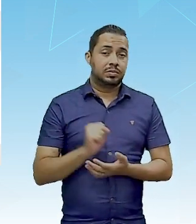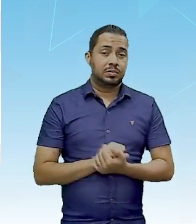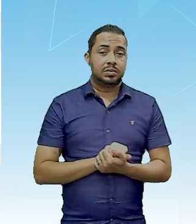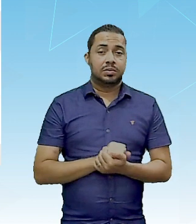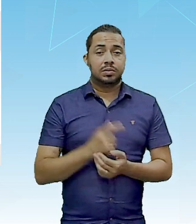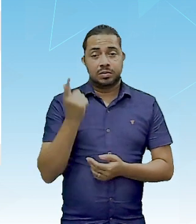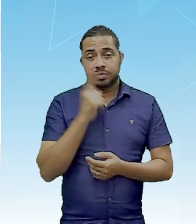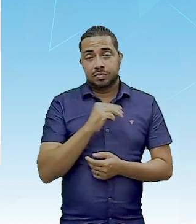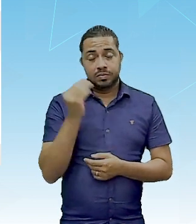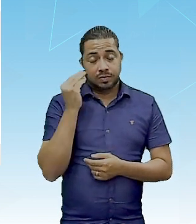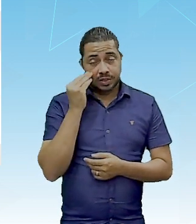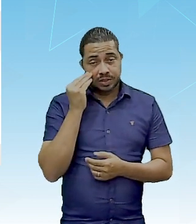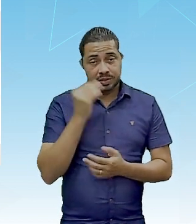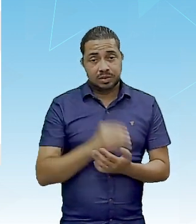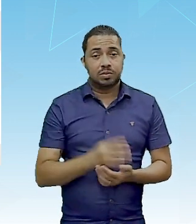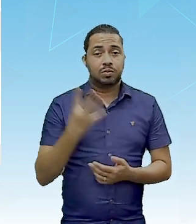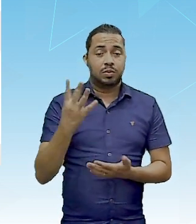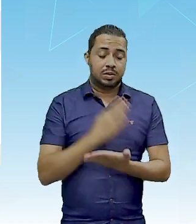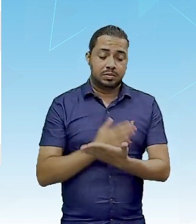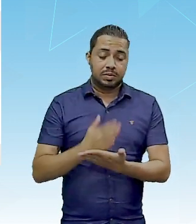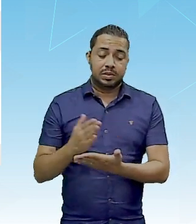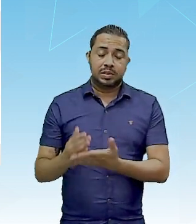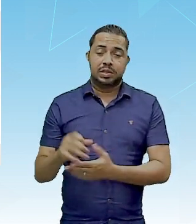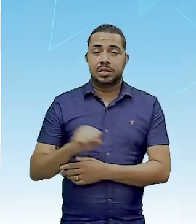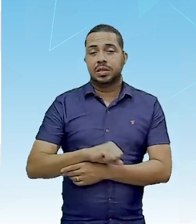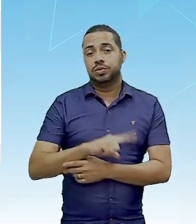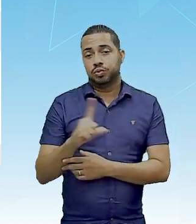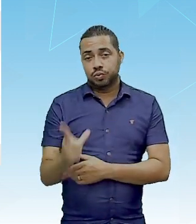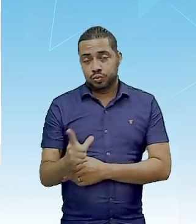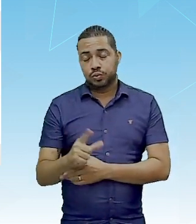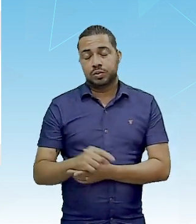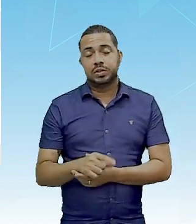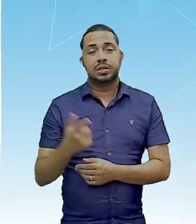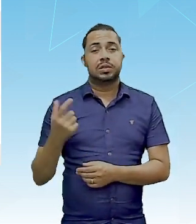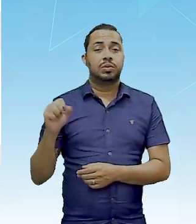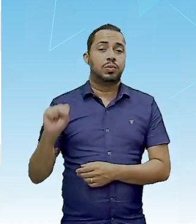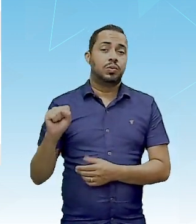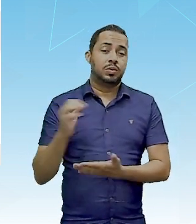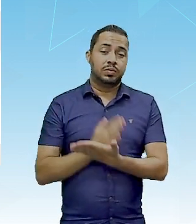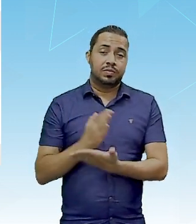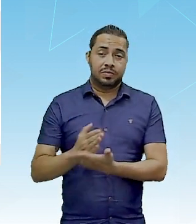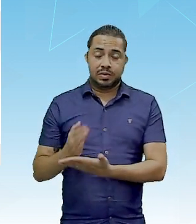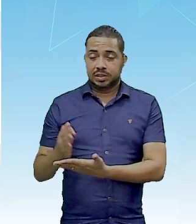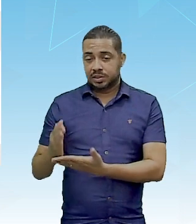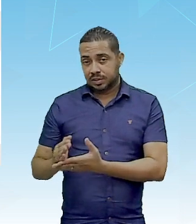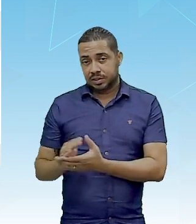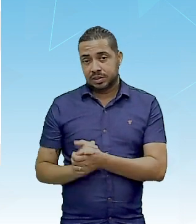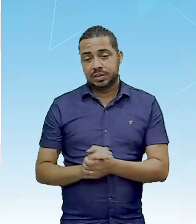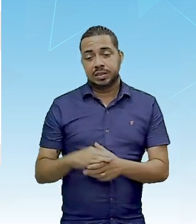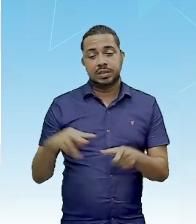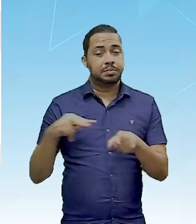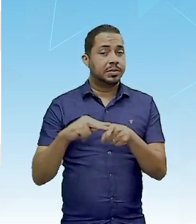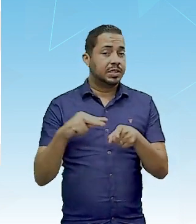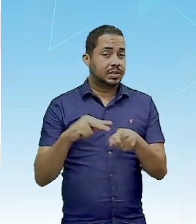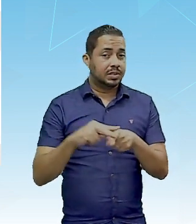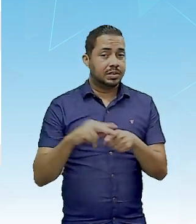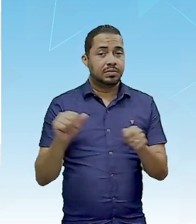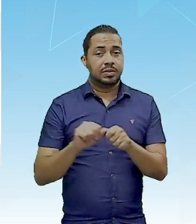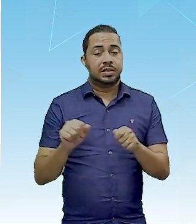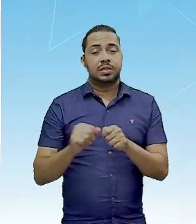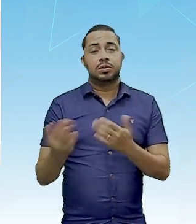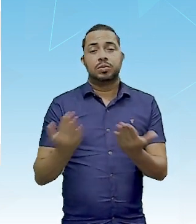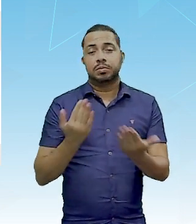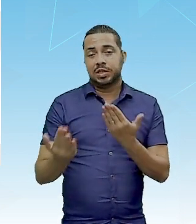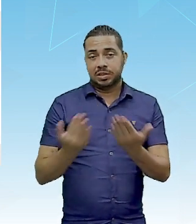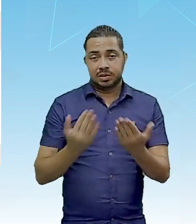comigo. 4 fatias azuis entre as 8 fatias dessa pizza aí, fazendo uma